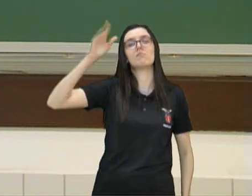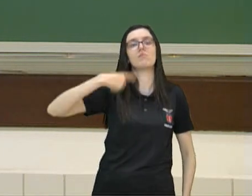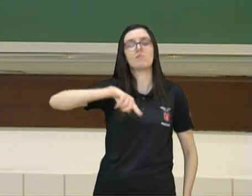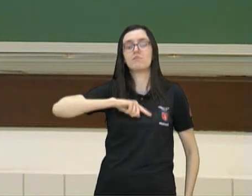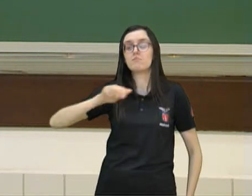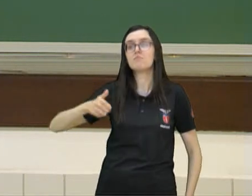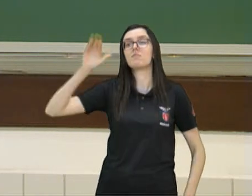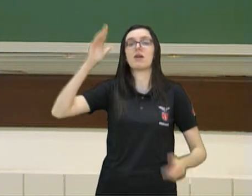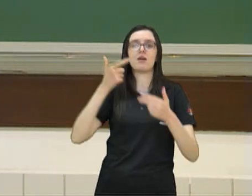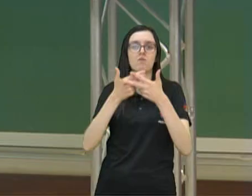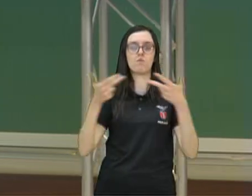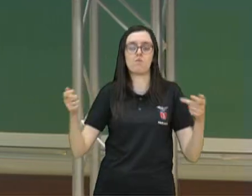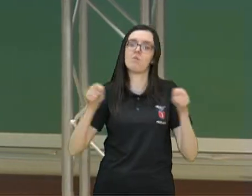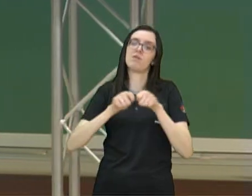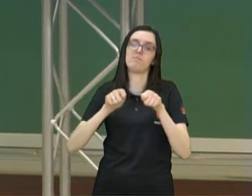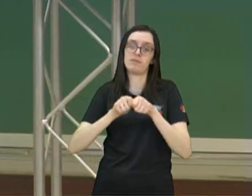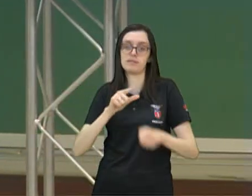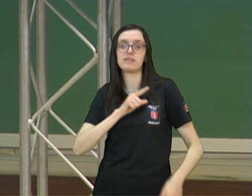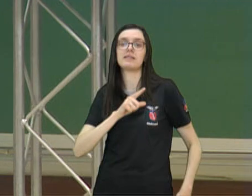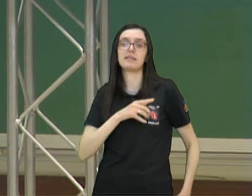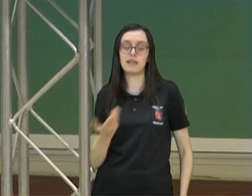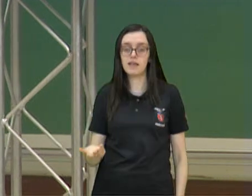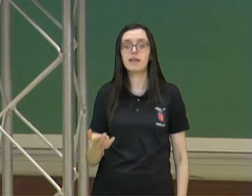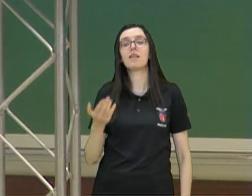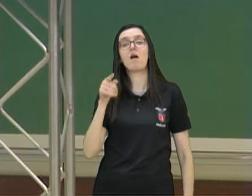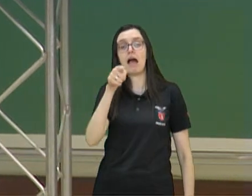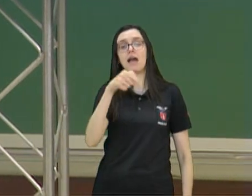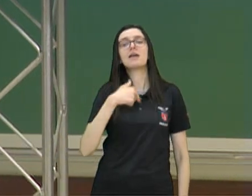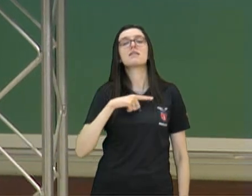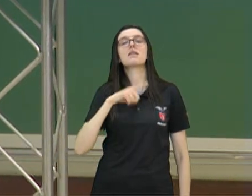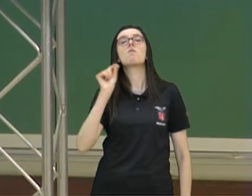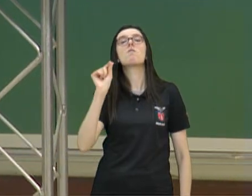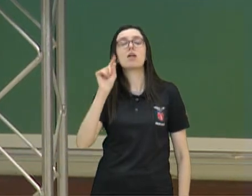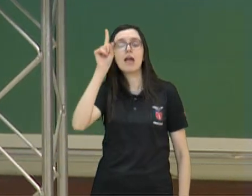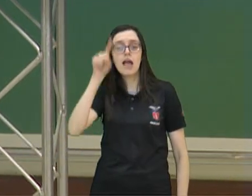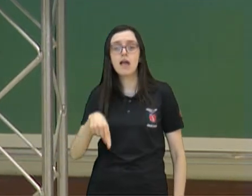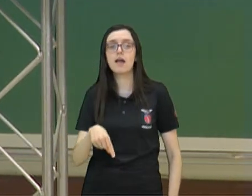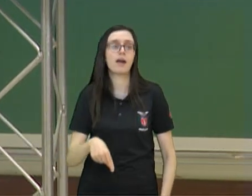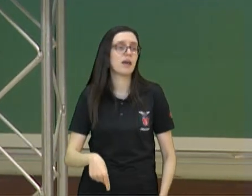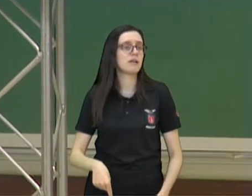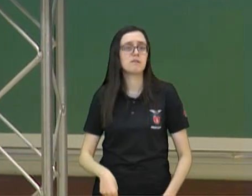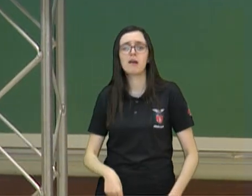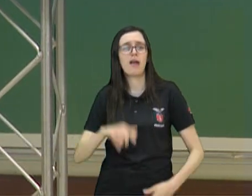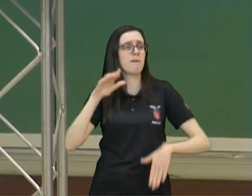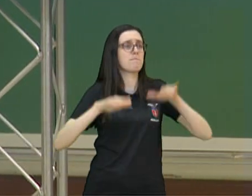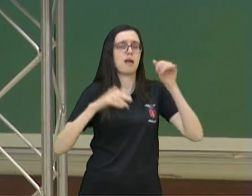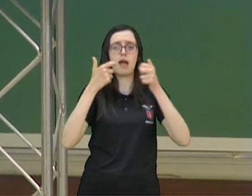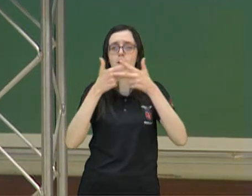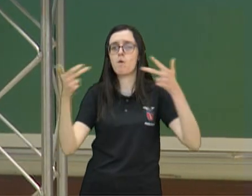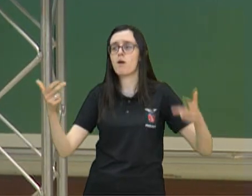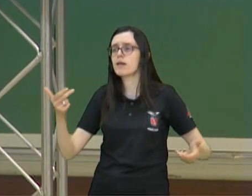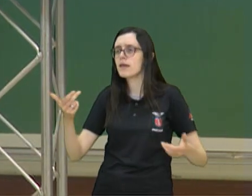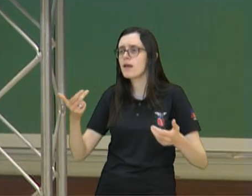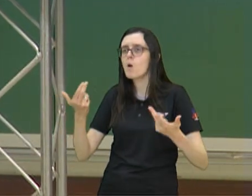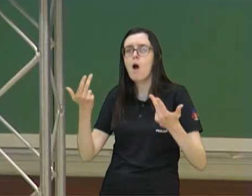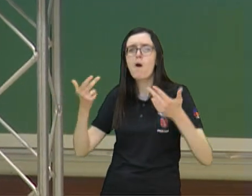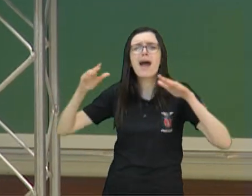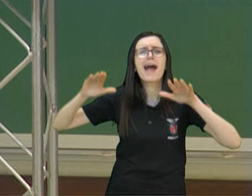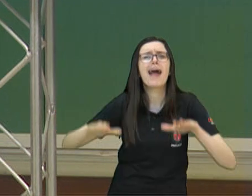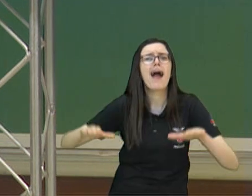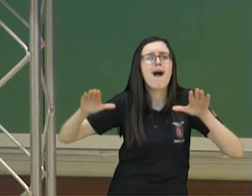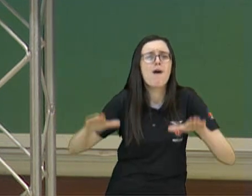mais coisas para fazer. Então, aqui eu tenho, ó, mesmo quando tudo pede um pouco mais de calma, as